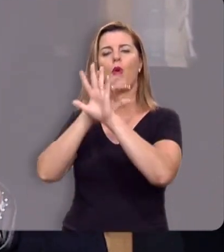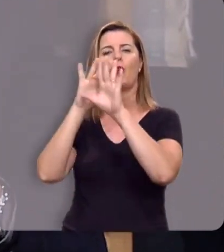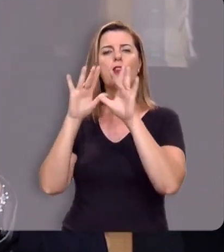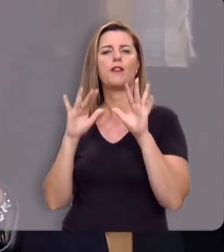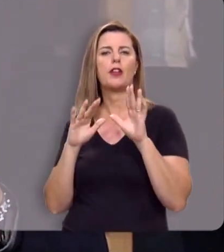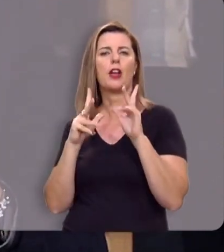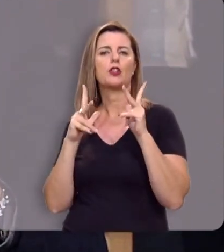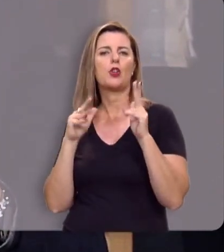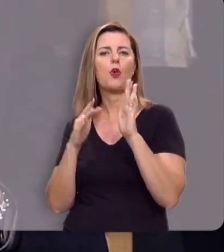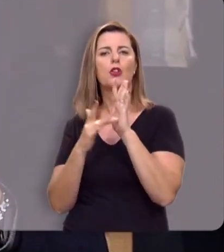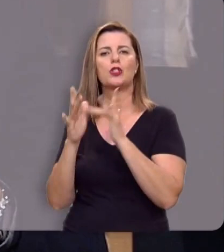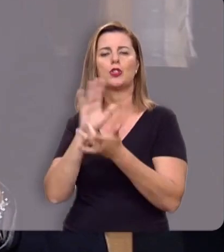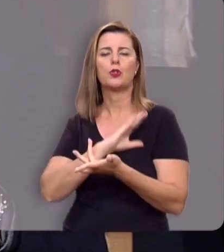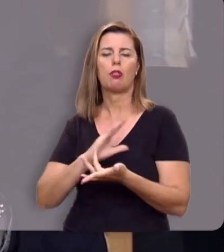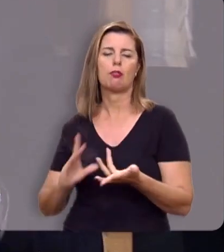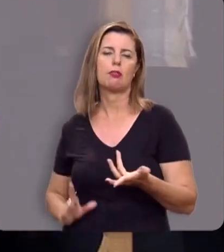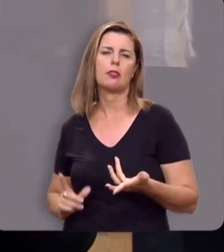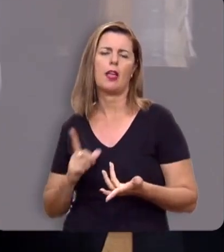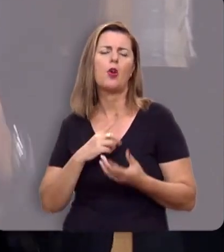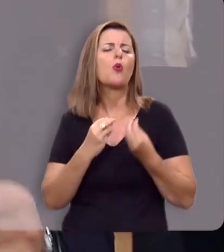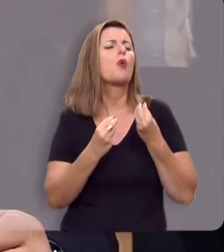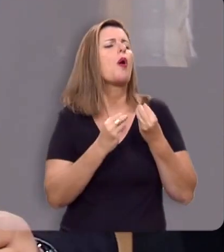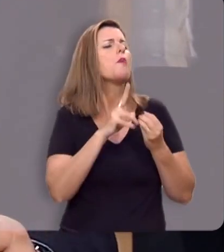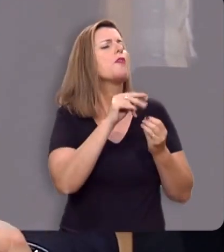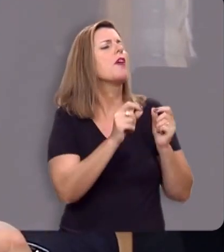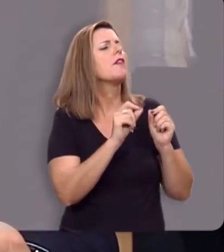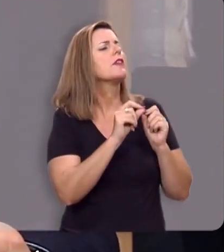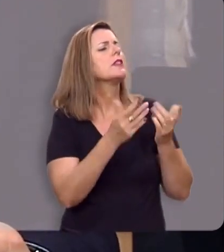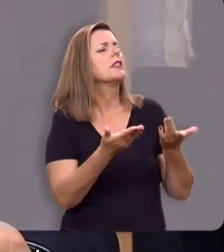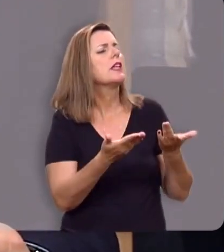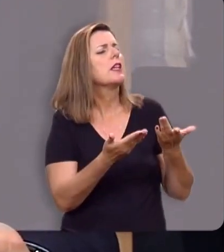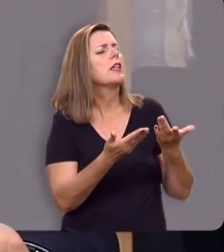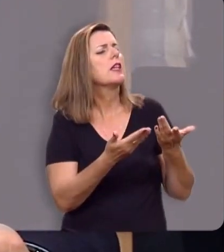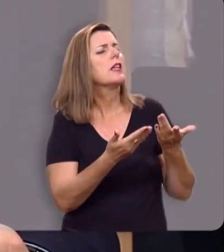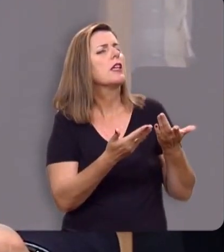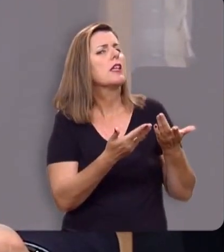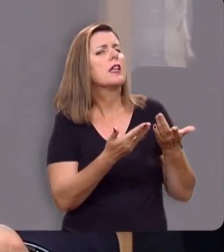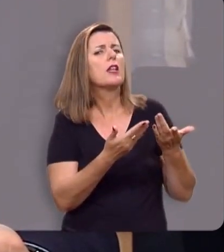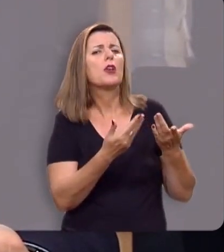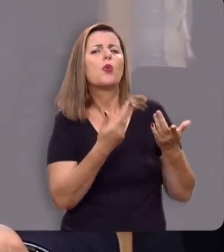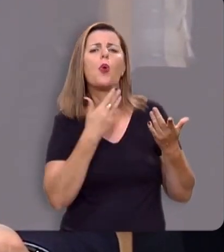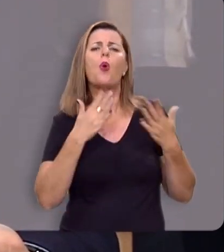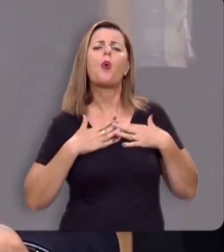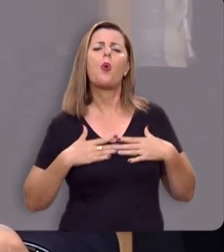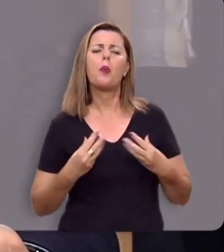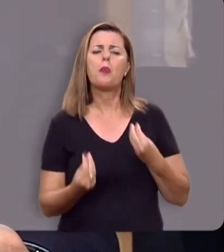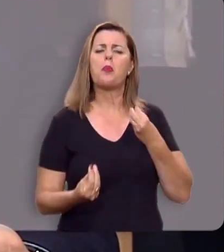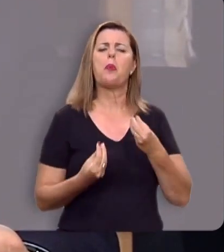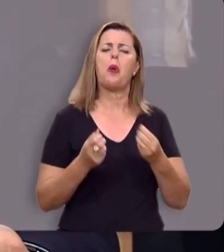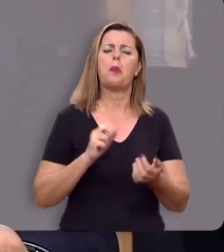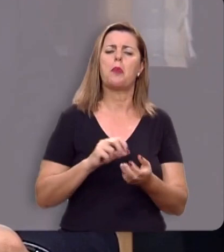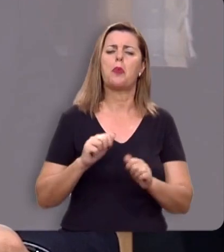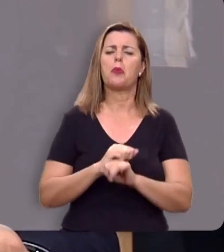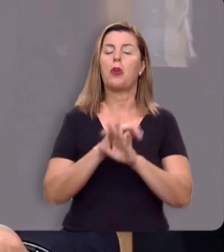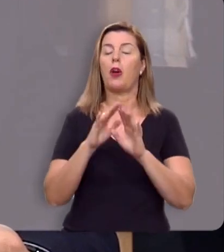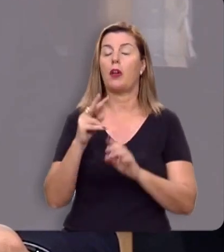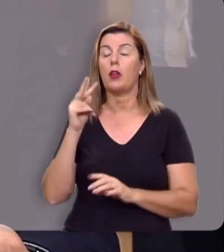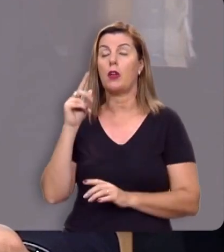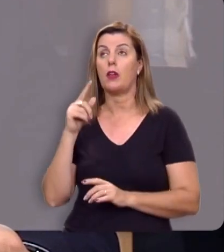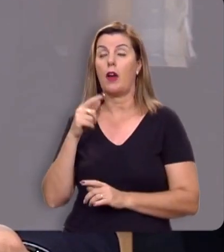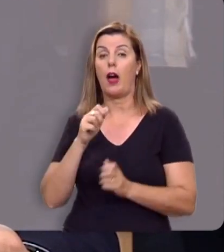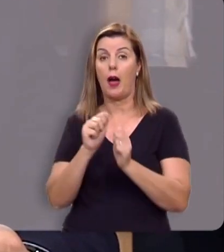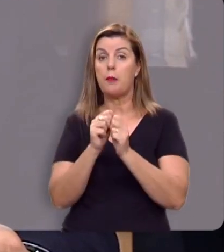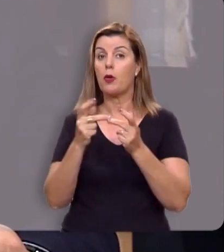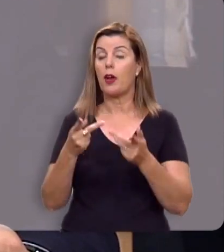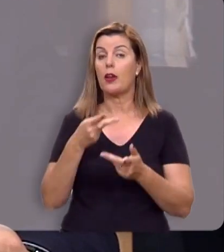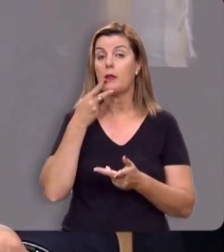glorificado como Cristo Jesus tem. Pastor, como vai ser esse corpo glorificado? Você lê lá em Apocalipse que Jesus tem os olhos